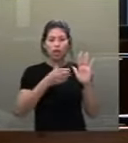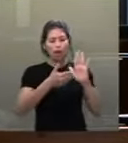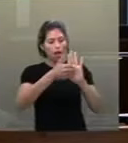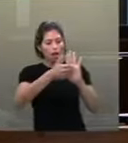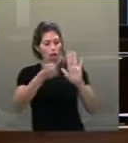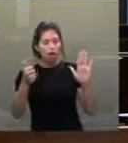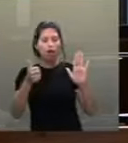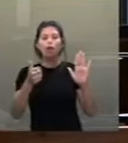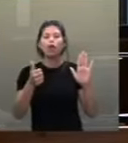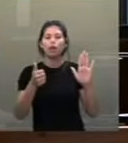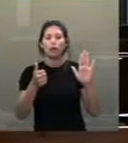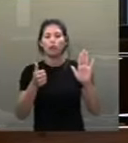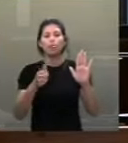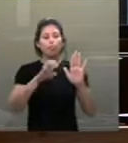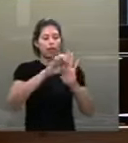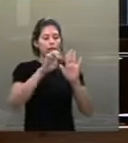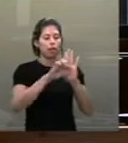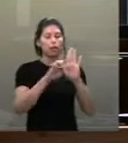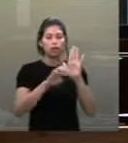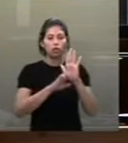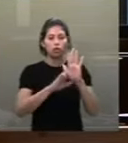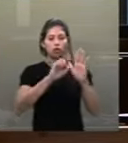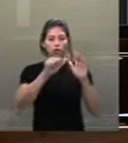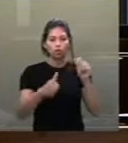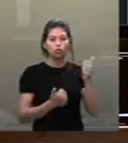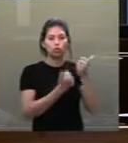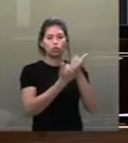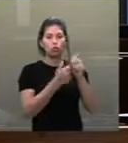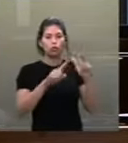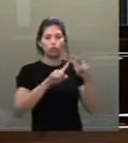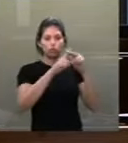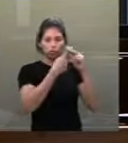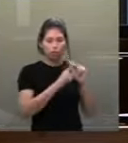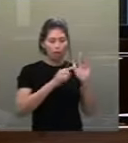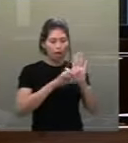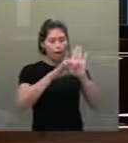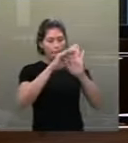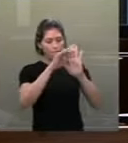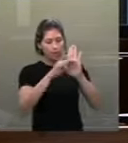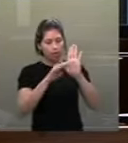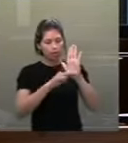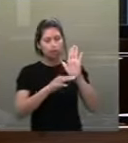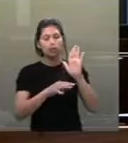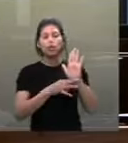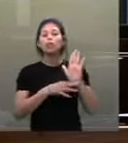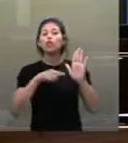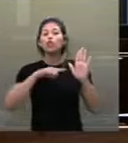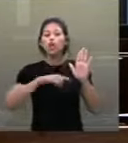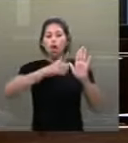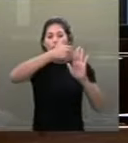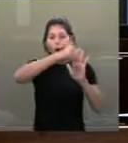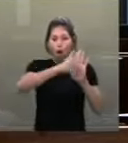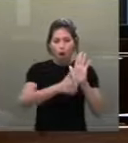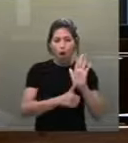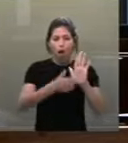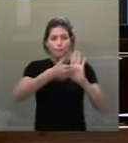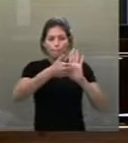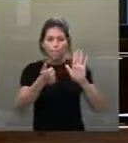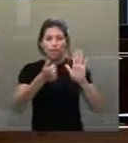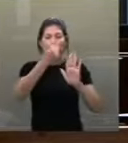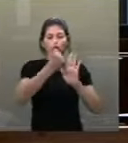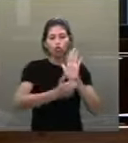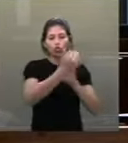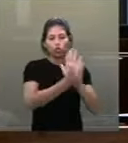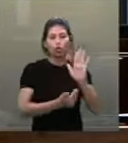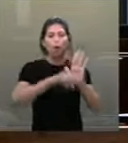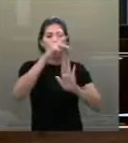emendas de plenário na forma da emenda substitutiva integral apresentada abaixo e pela consequente prejudicialidade do projeto